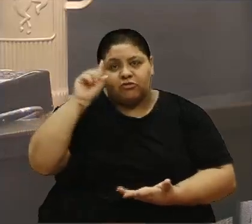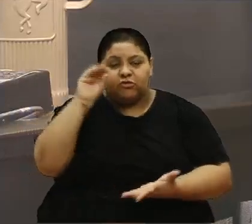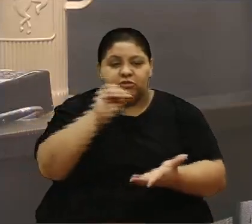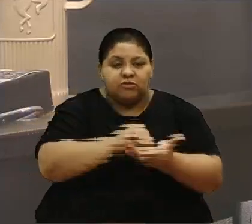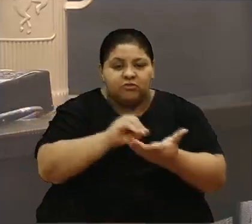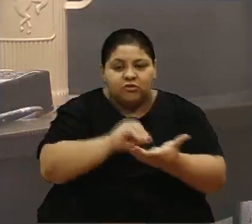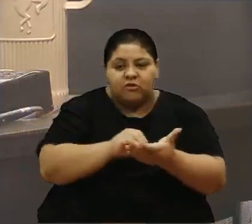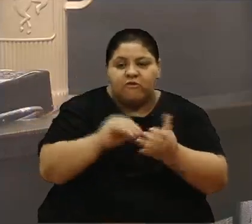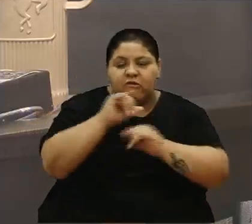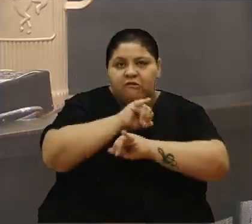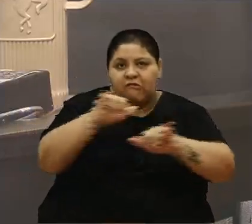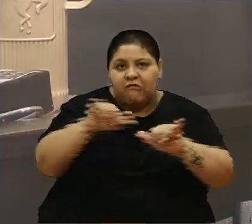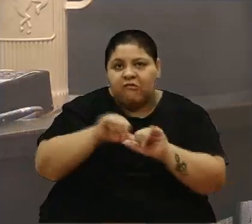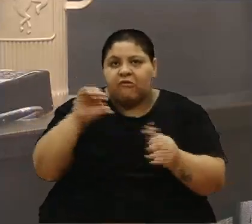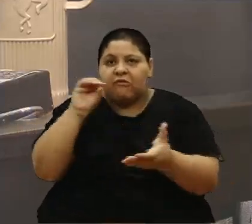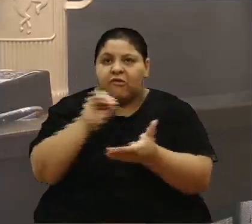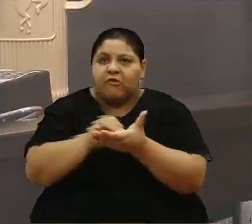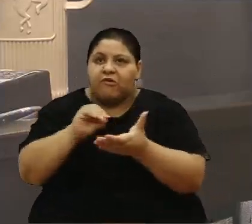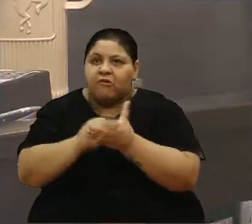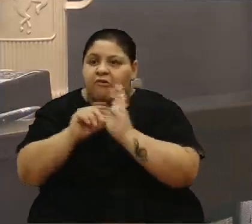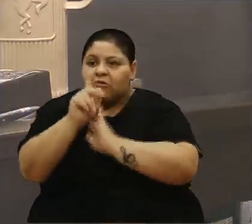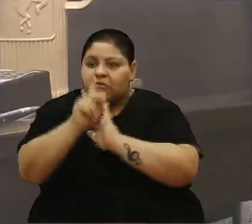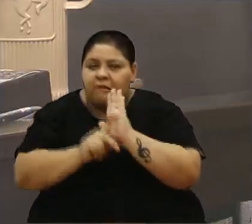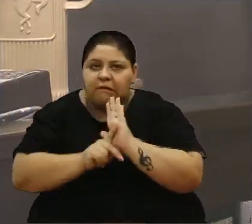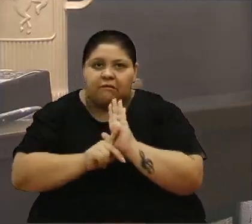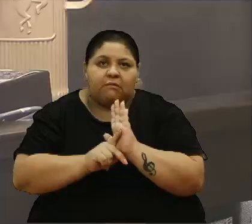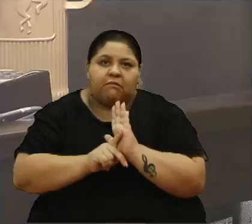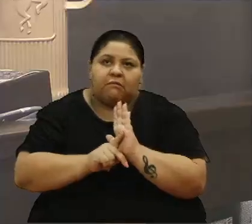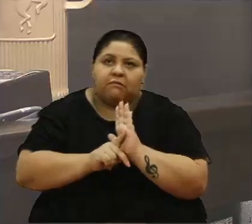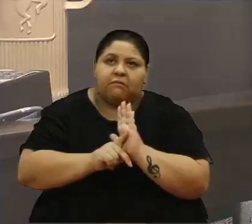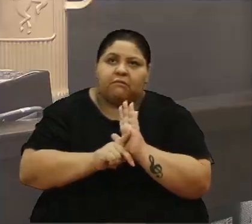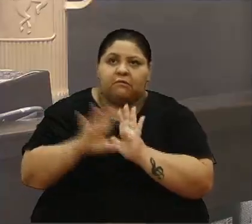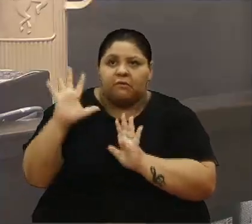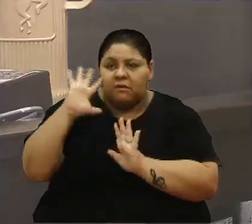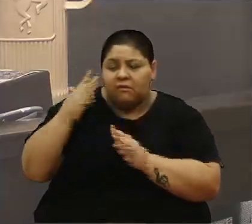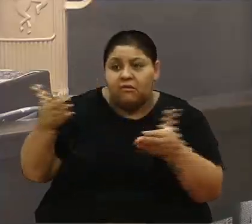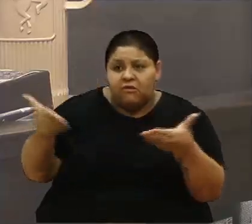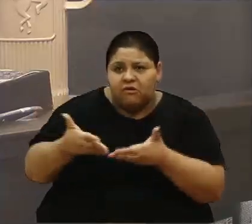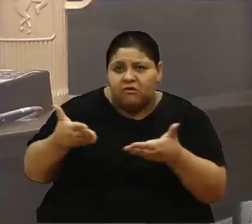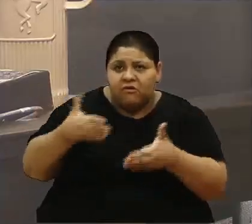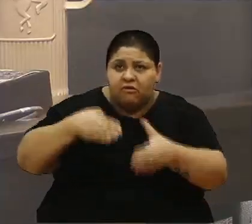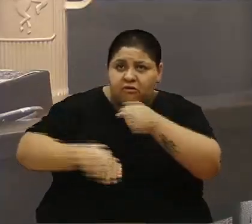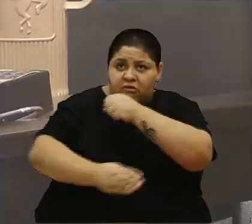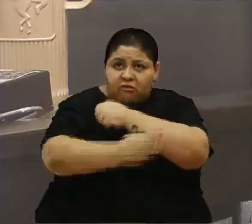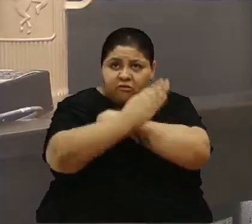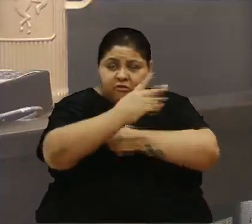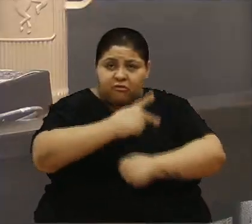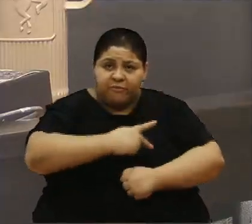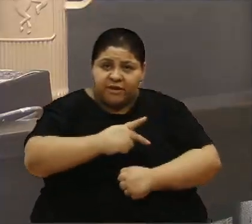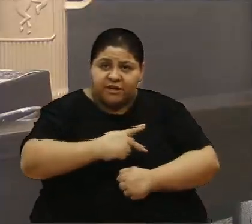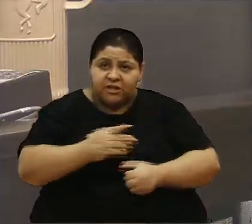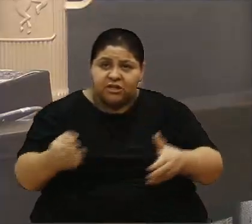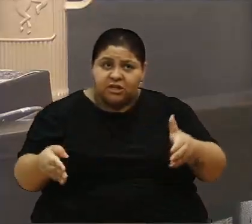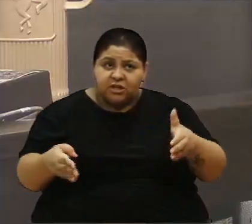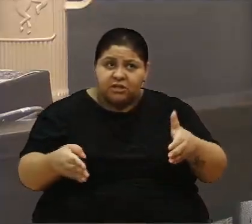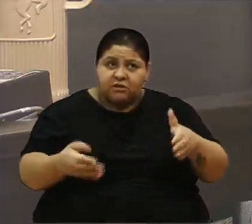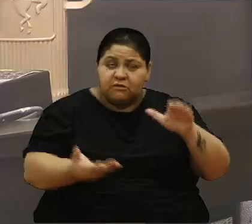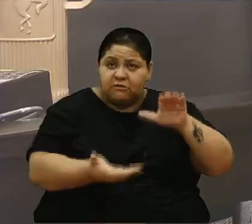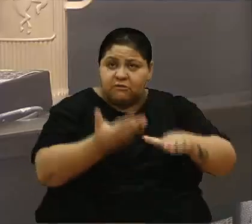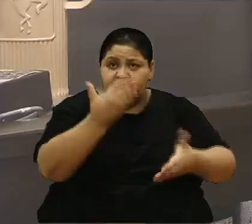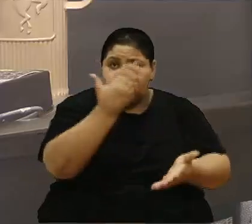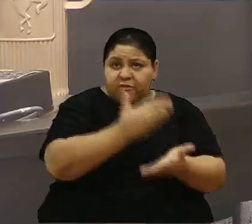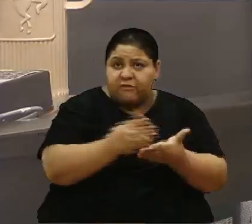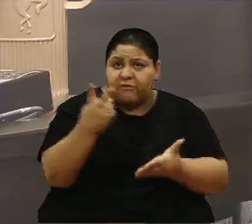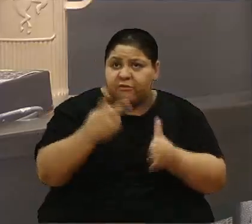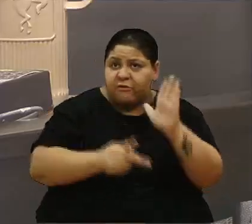de informações, por falta de projetos. Aconteceu agora na viagem do presidente até Brasília, onde a gente perdeu 2